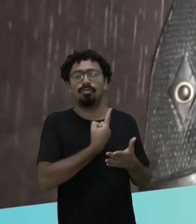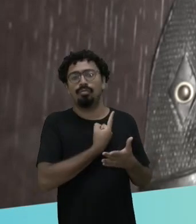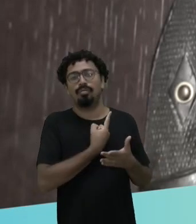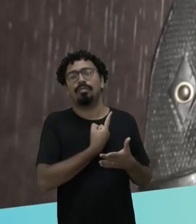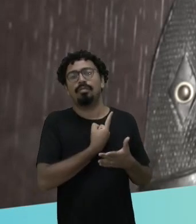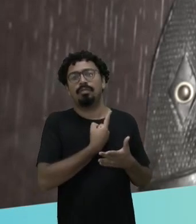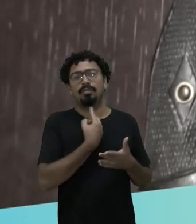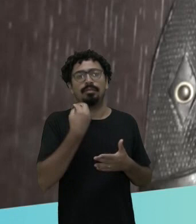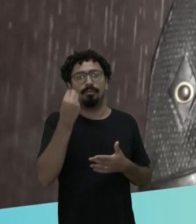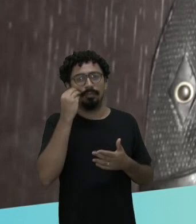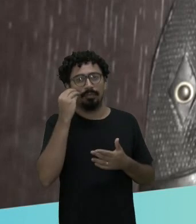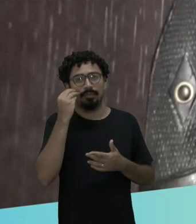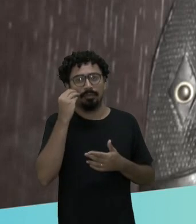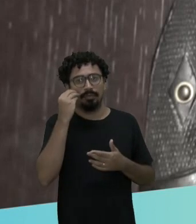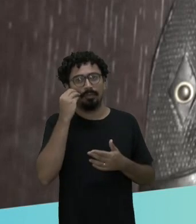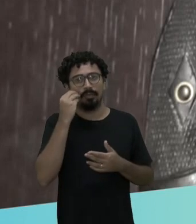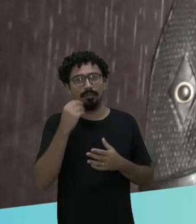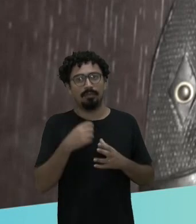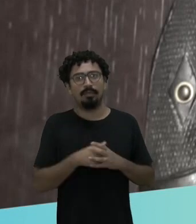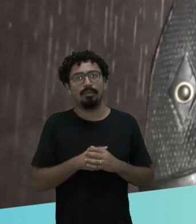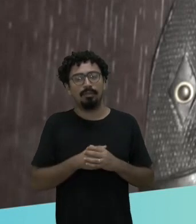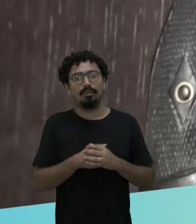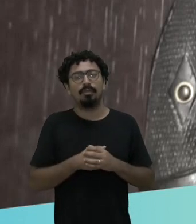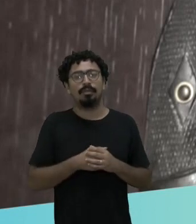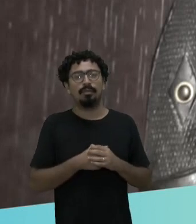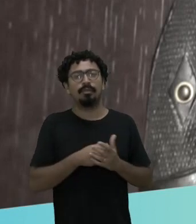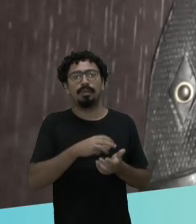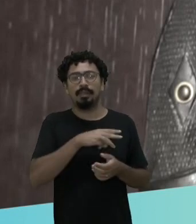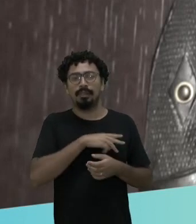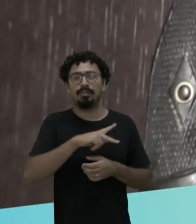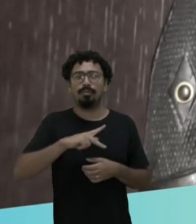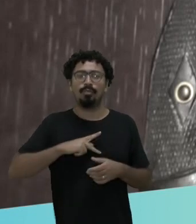tentar que o Ministério Público